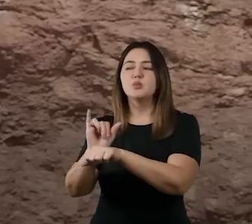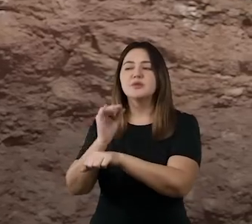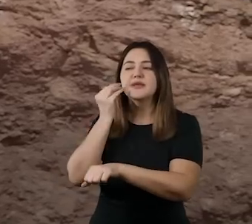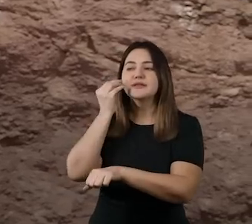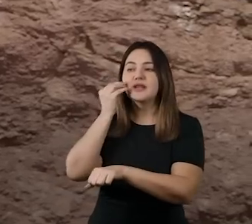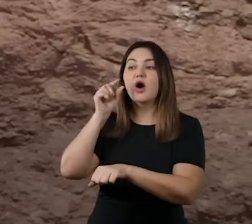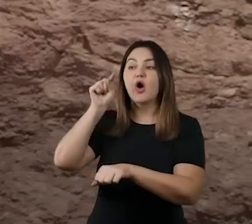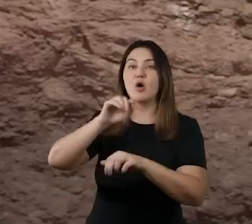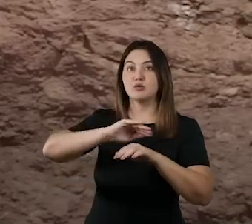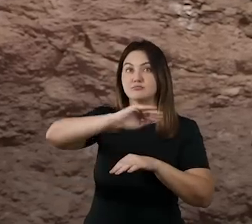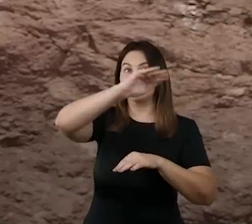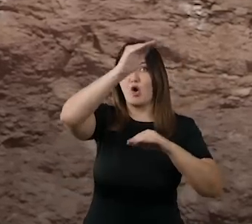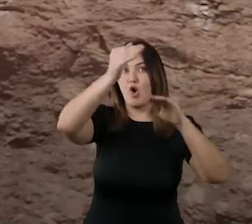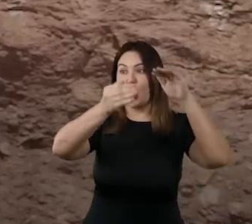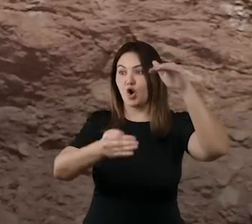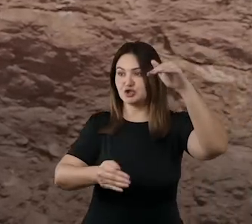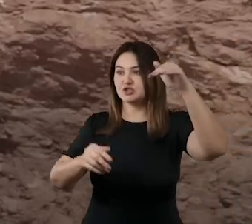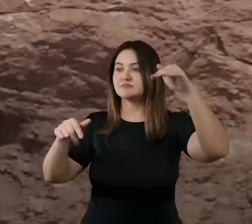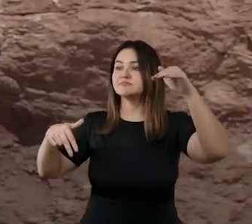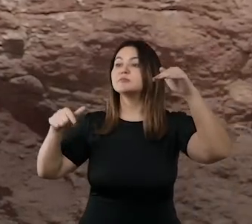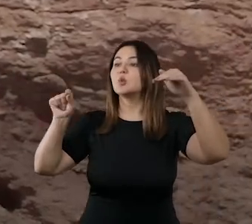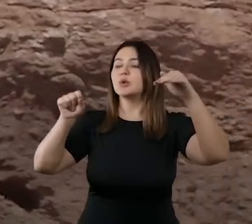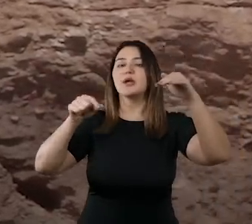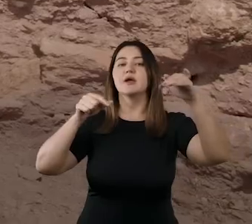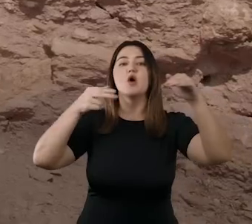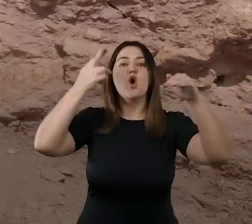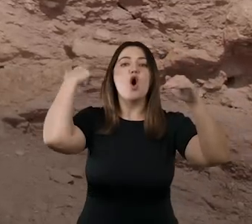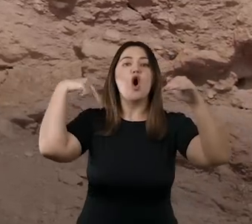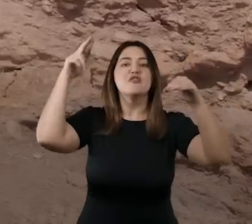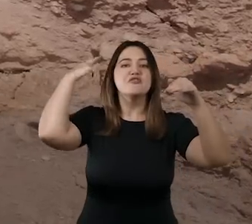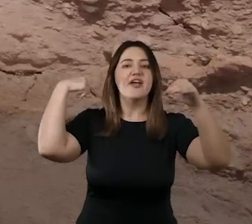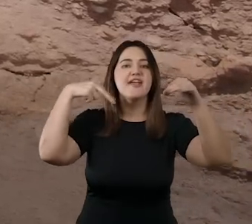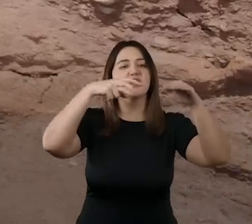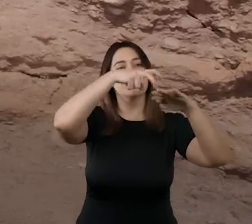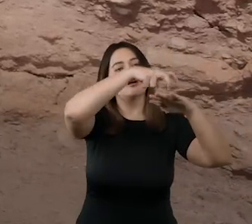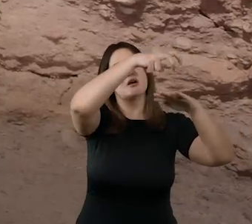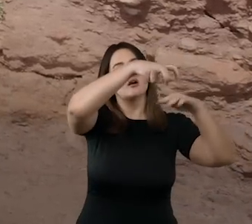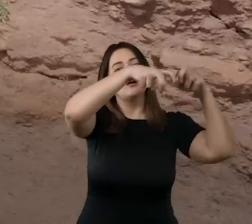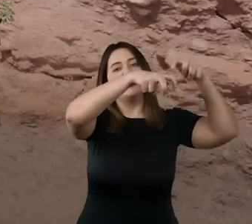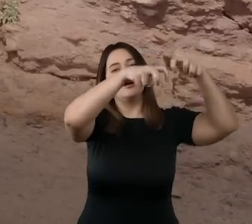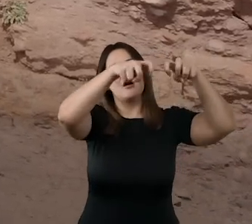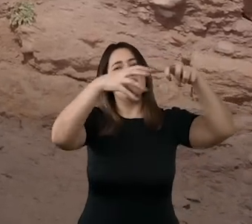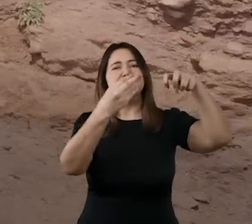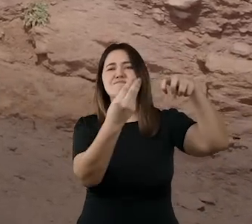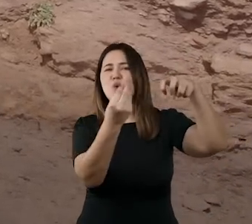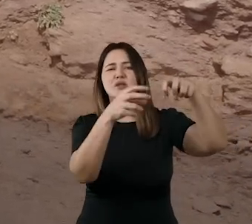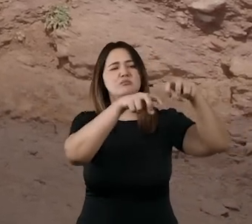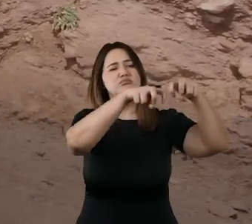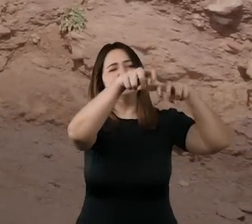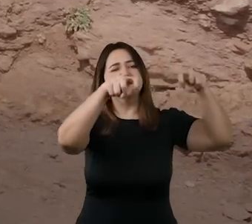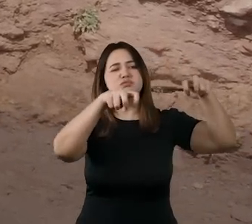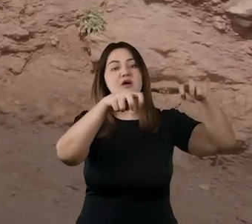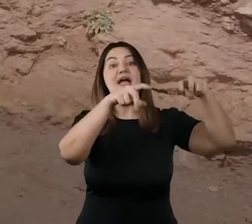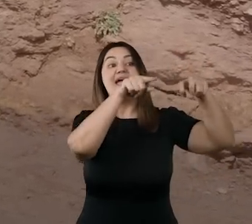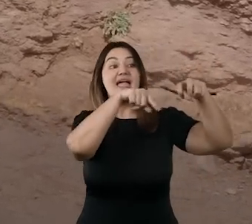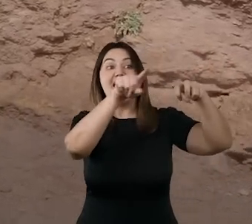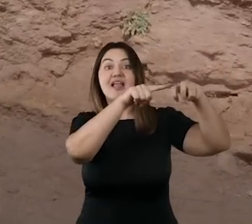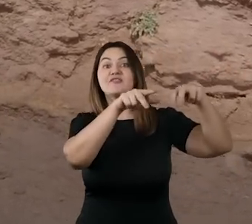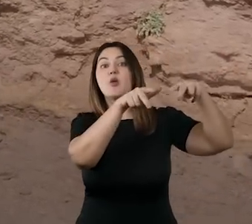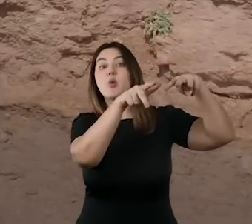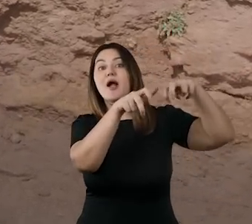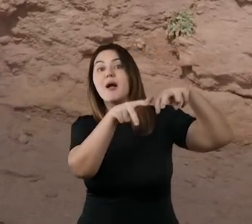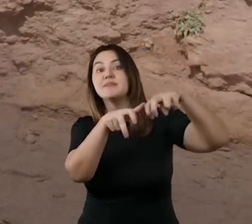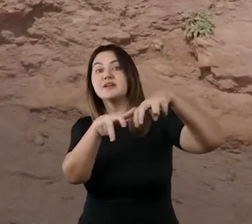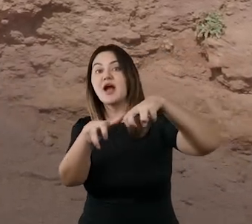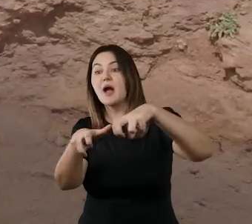soltem no alto da rocha várias ovelhas. Elas vão caminhar e vão mostrar onde o Deus verdadeiro deve